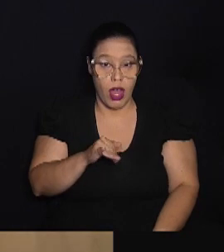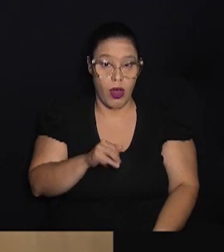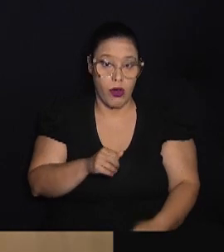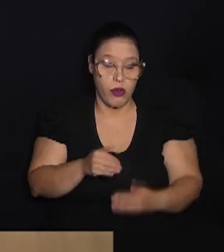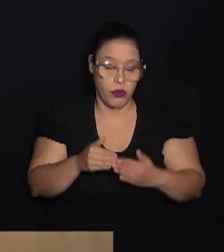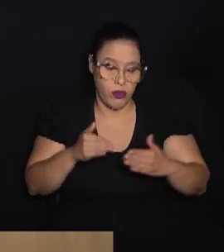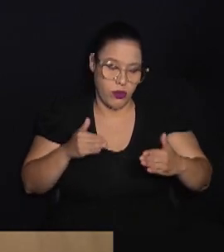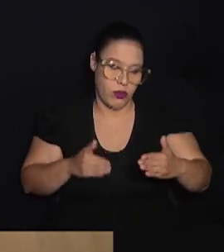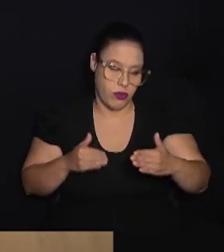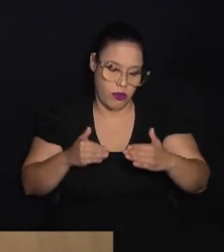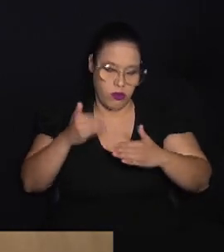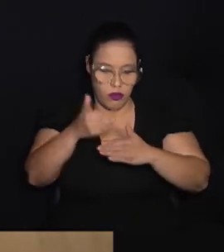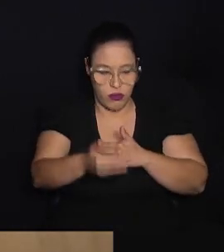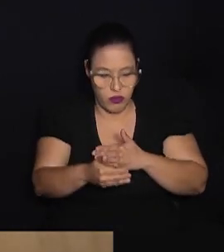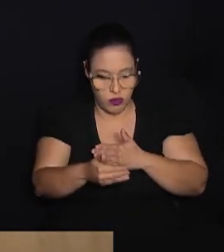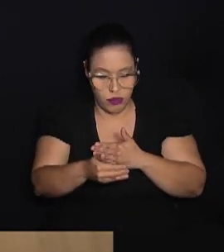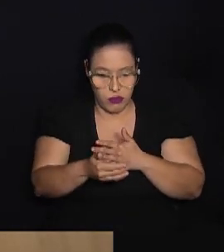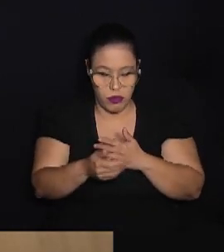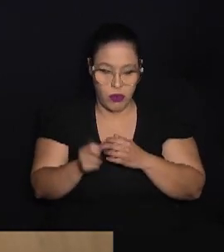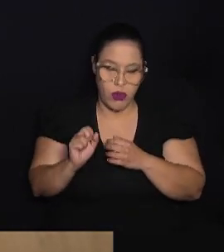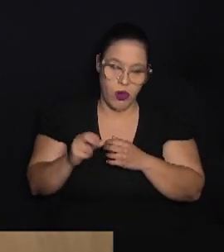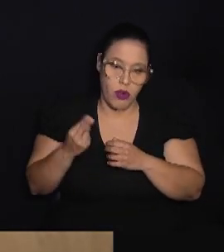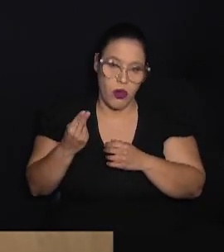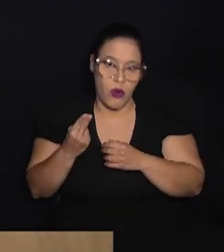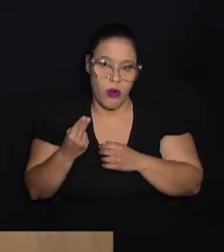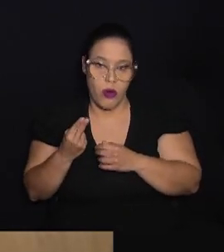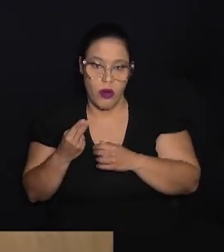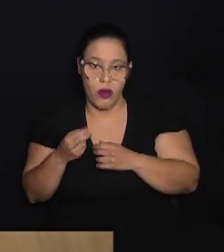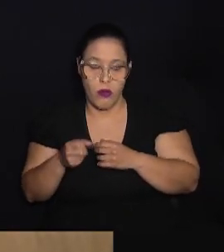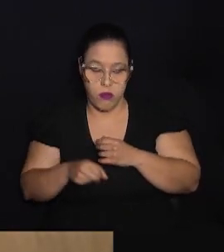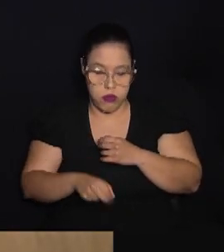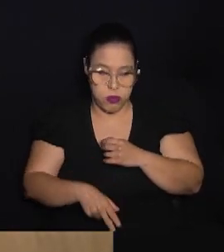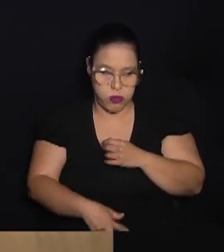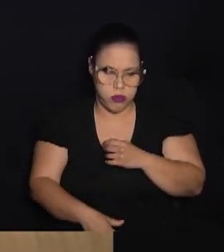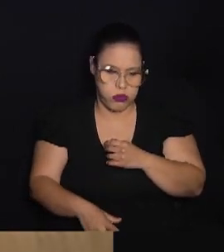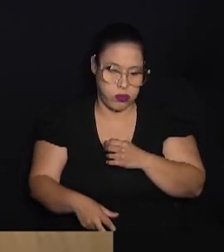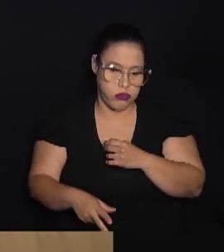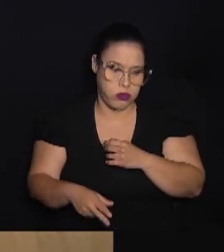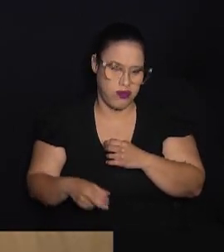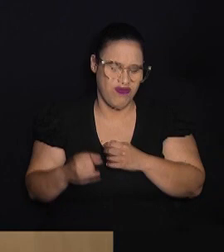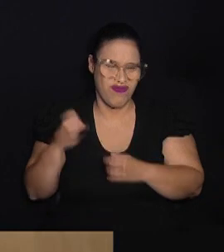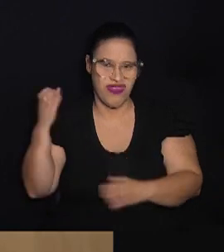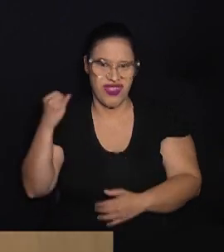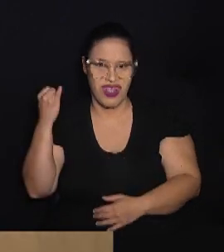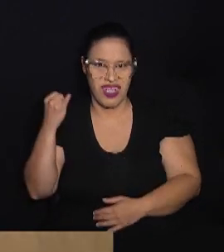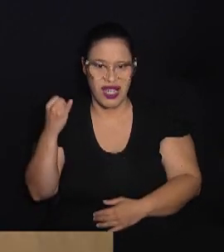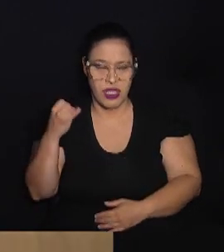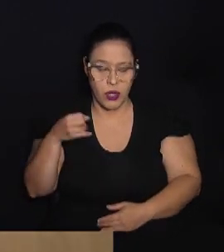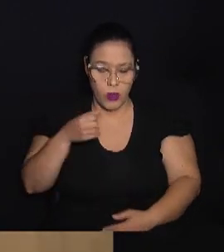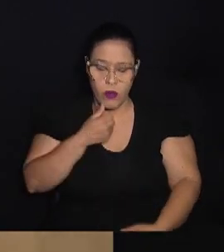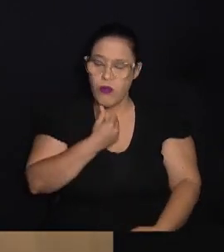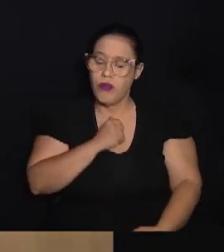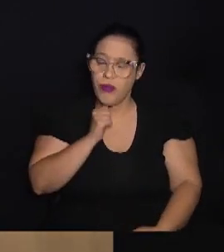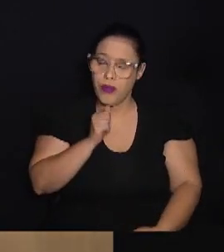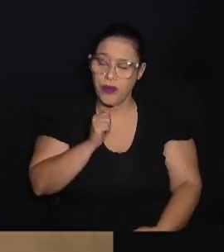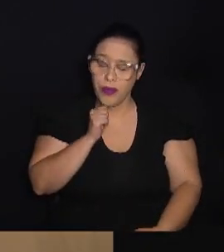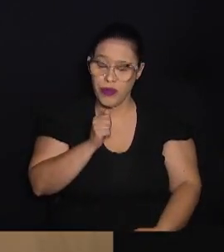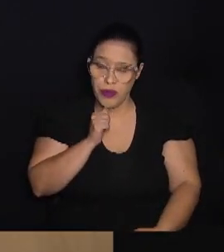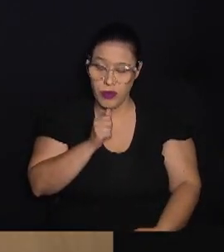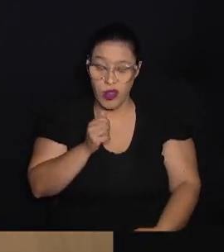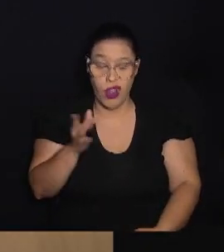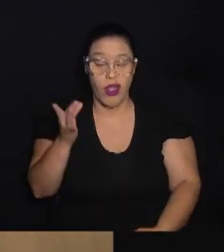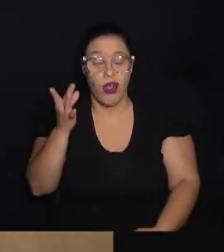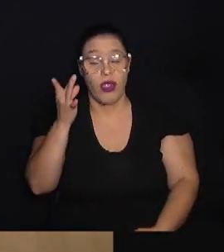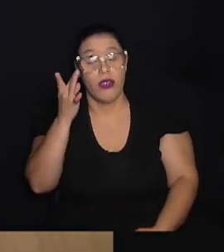entre um ciclo e outro, ou mesmo apresentar um sangramento muito importante no momento da menstruação. Também é um sinal de alerta